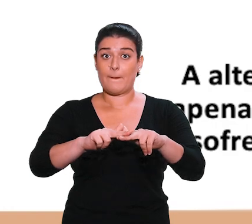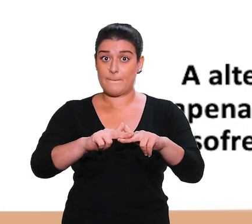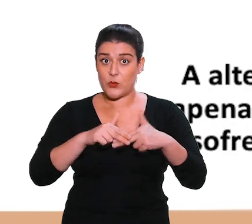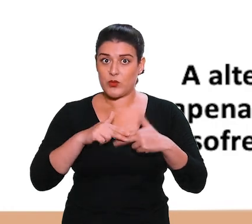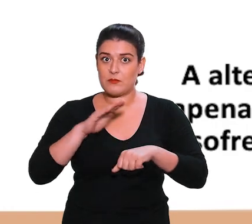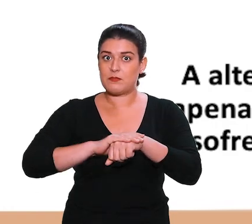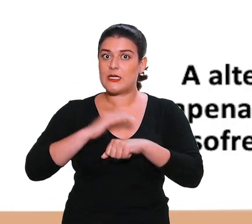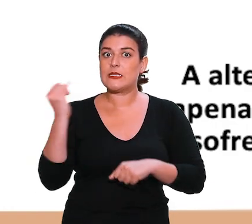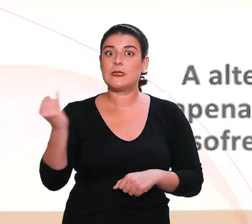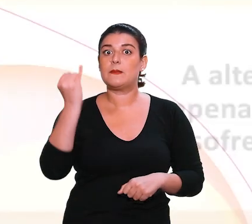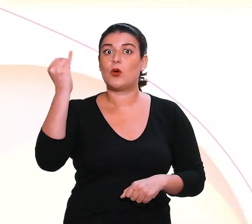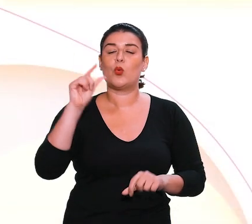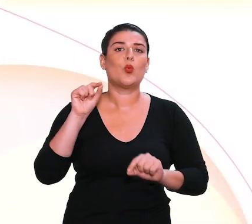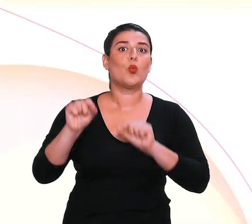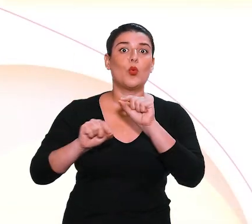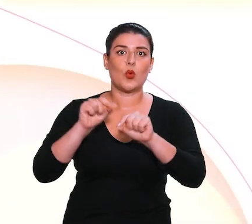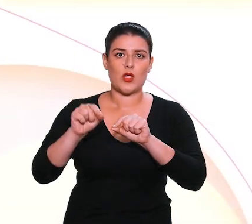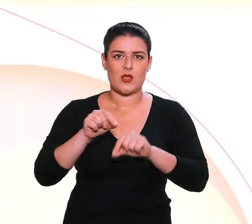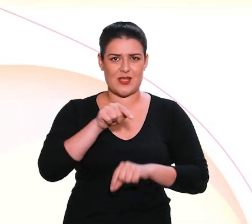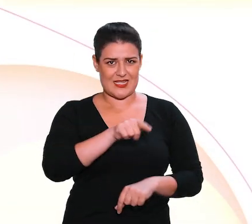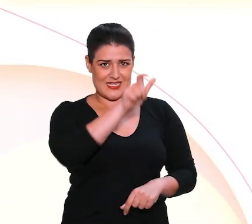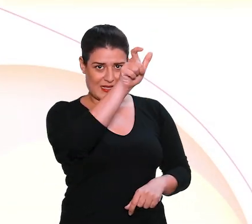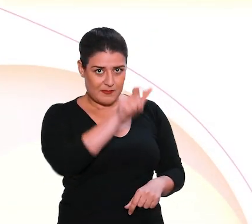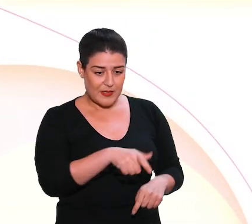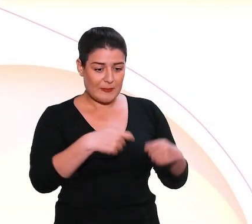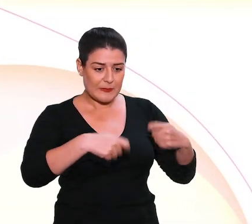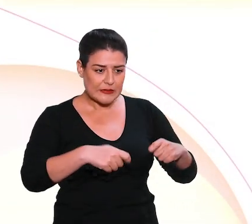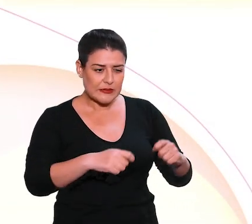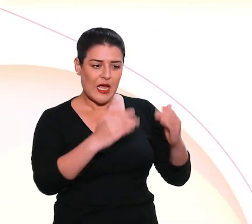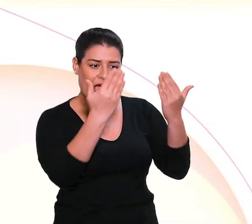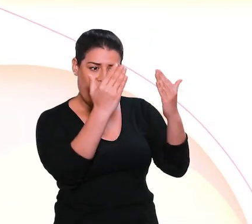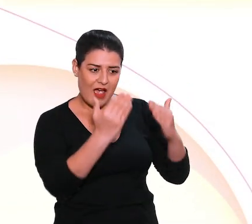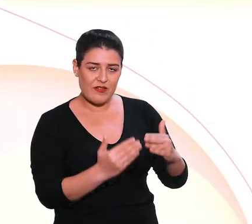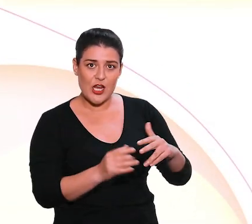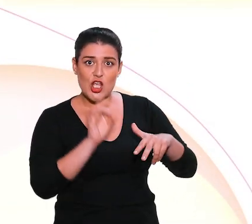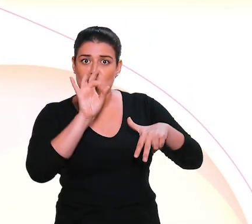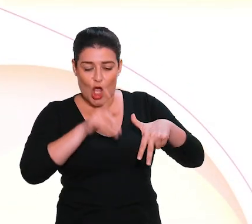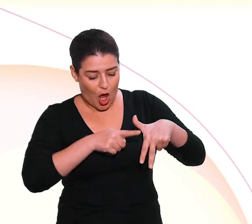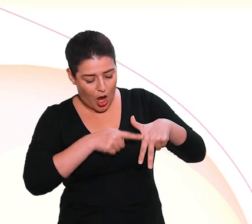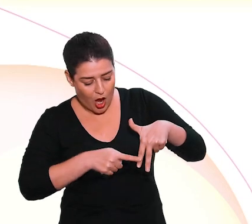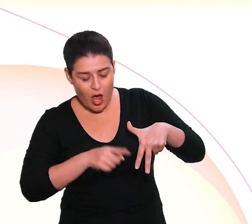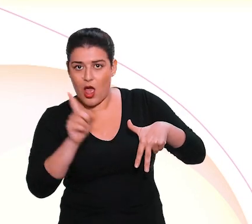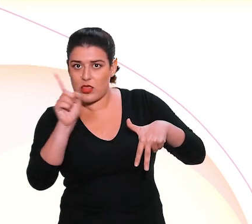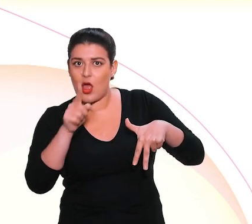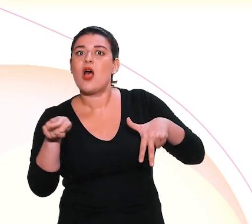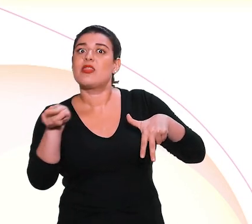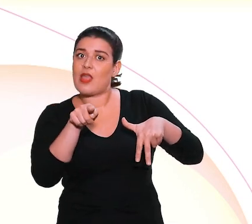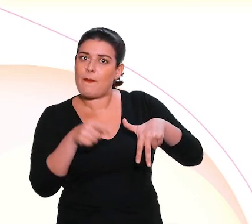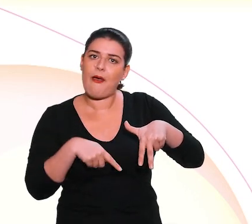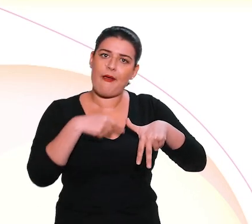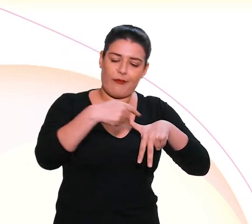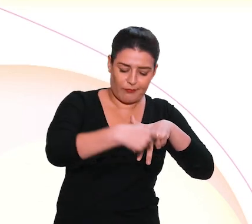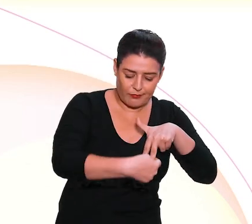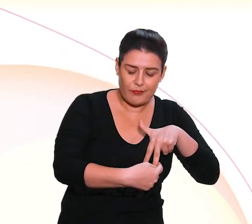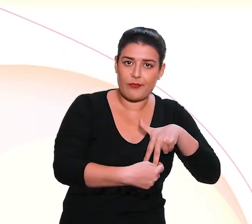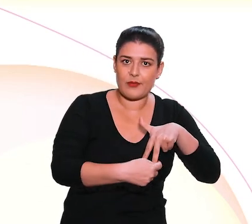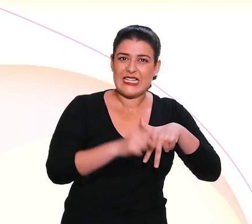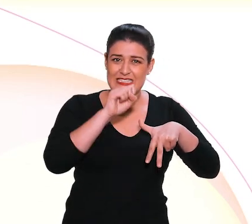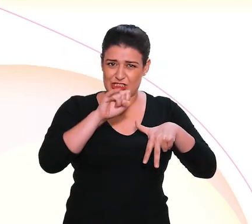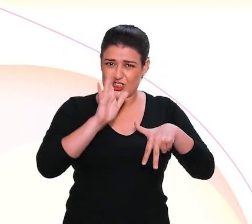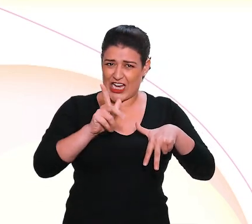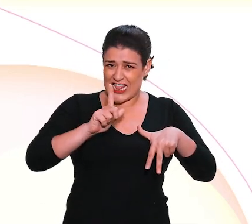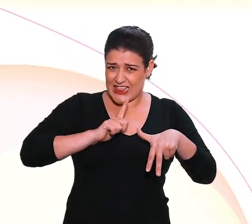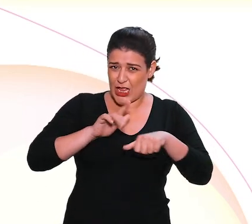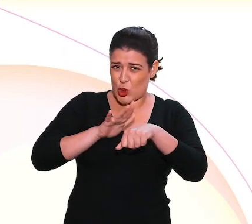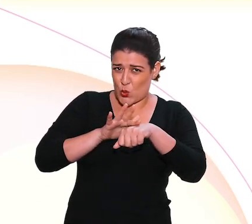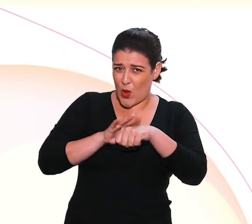muito importante que esse paciente ele seja avaliado bilateralmente, porque se ele tem doença arterial obstrutiva periférica